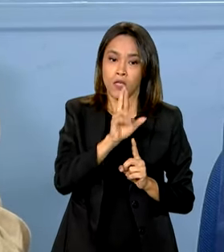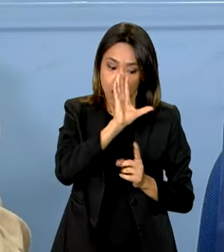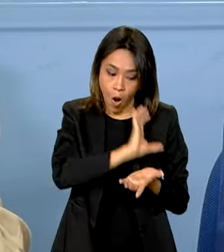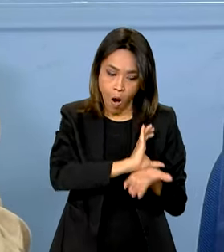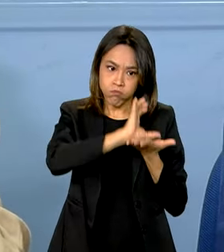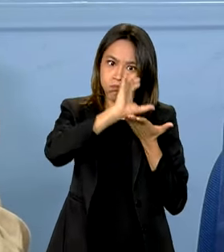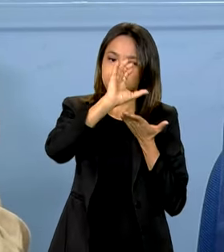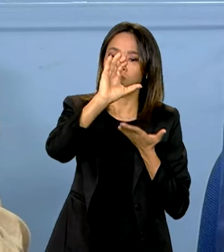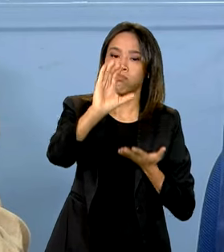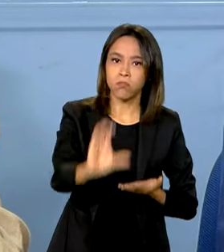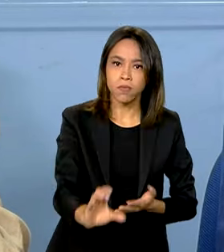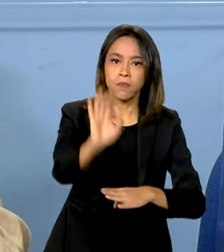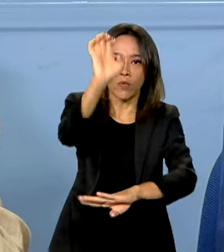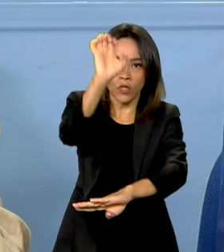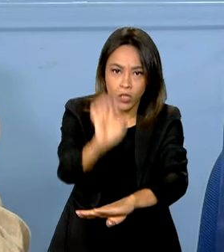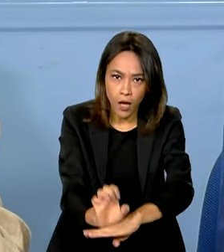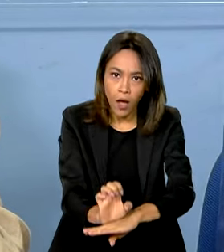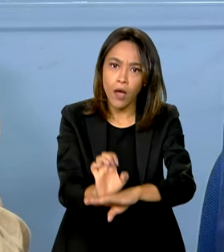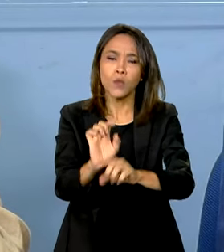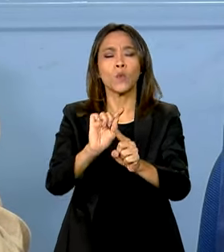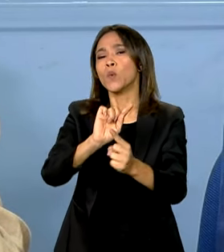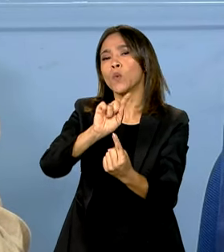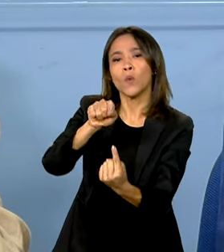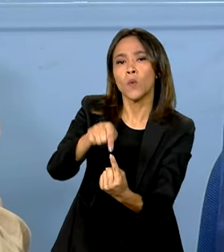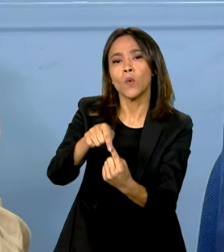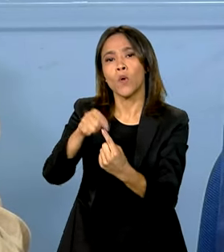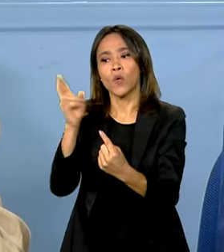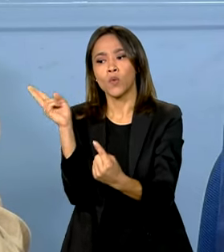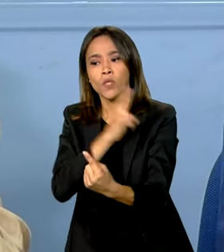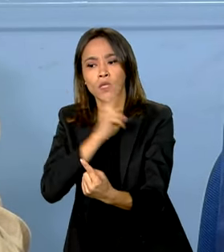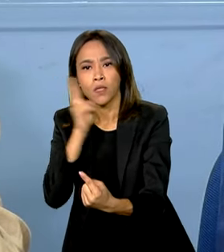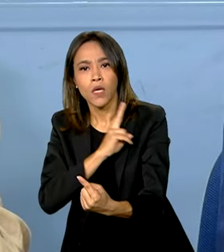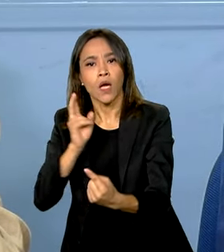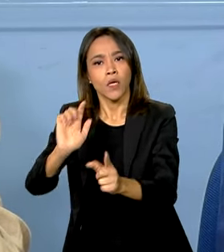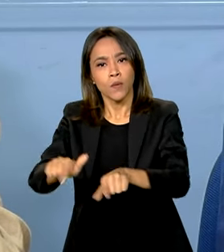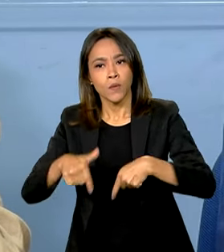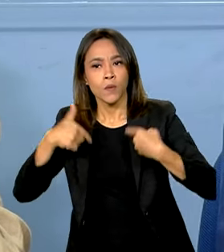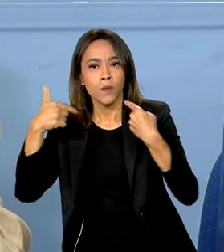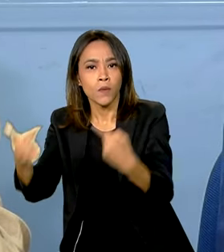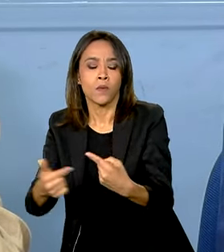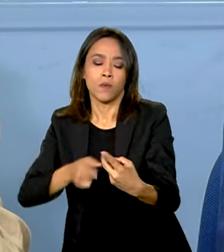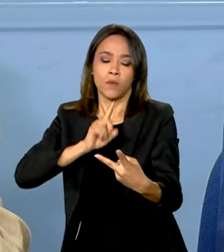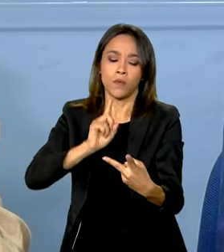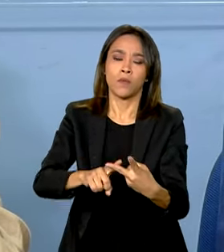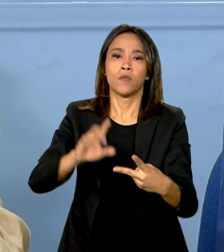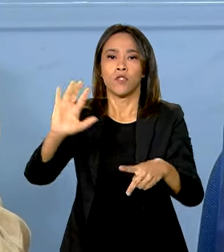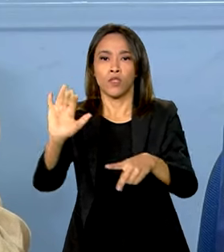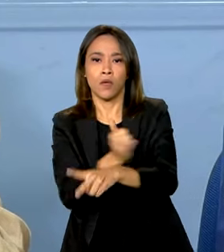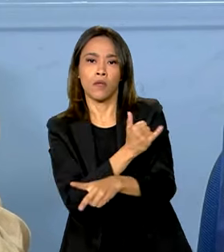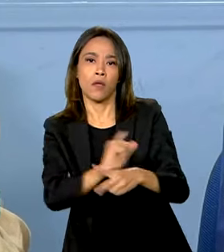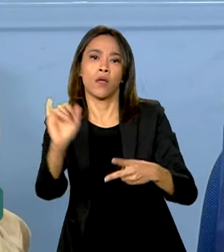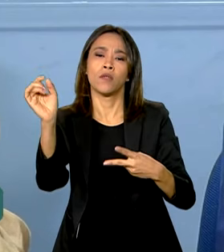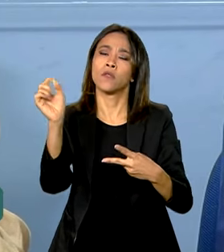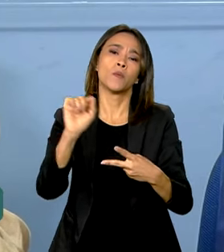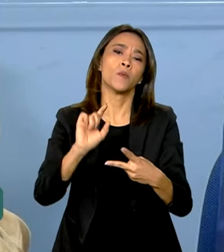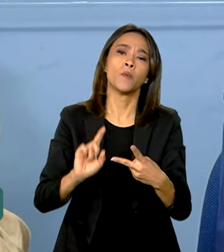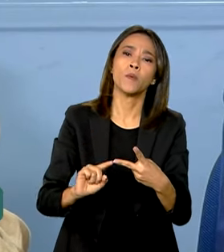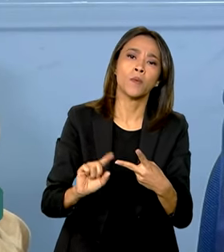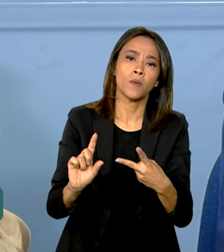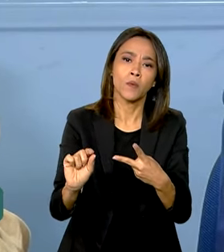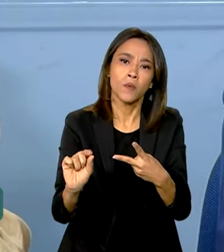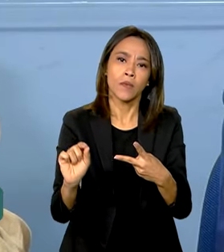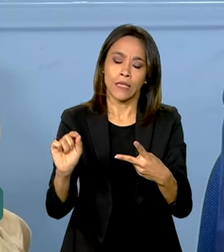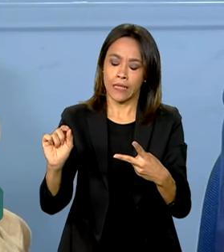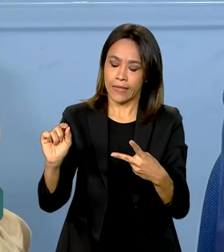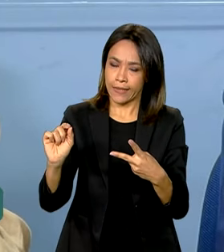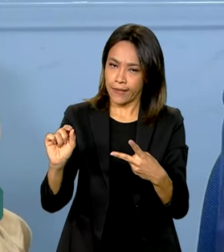Estado, tanto para ações emergenciais quanto para ações que têm o